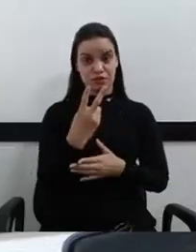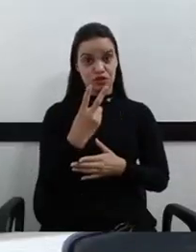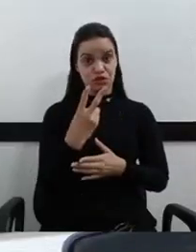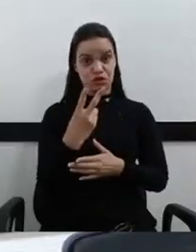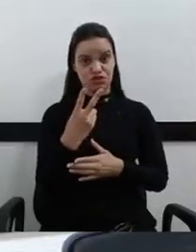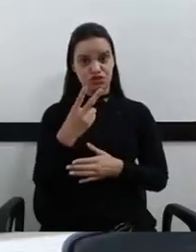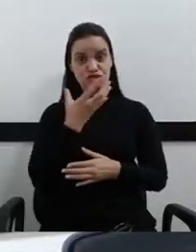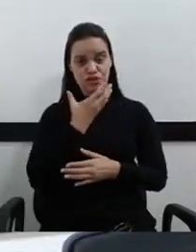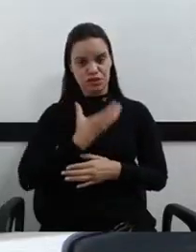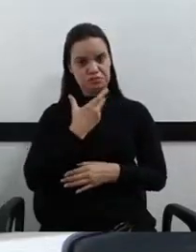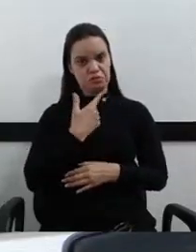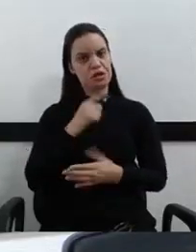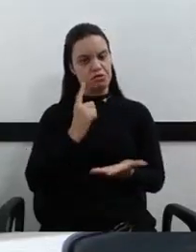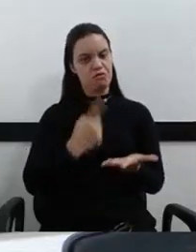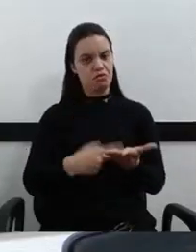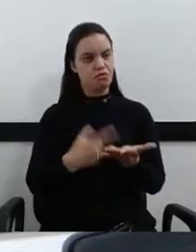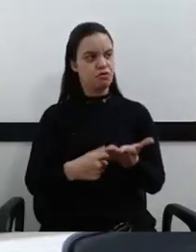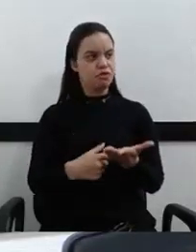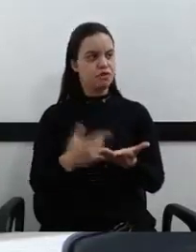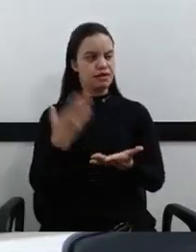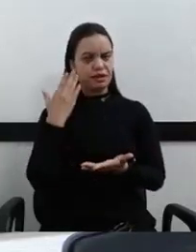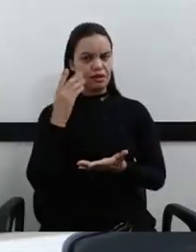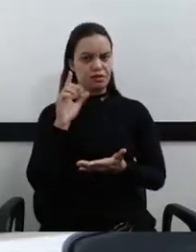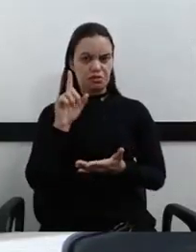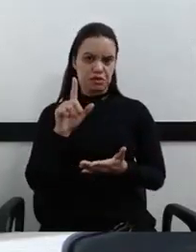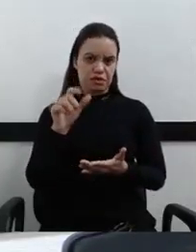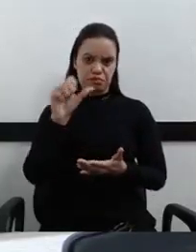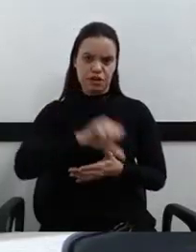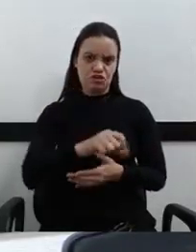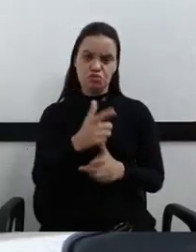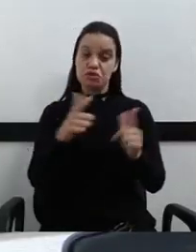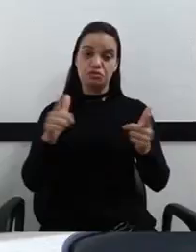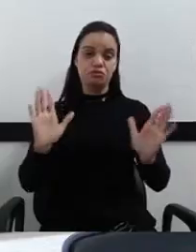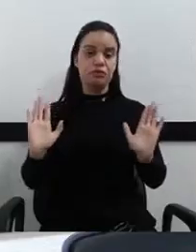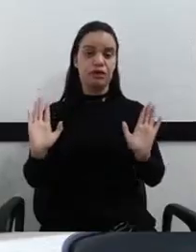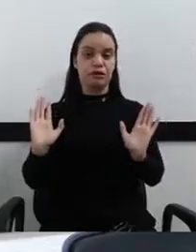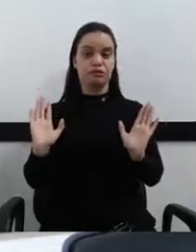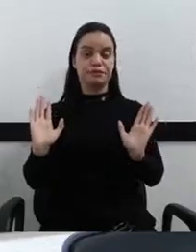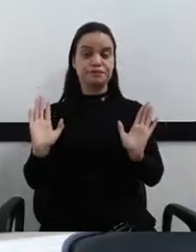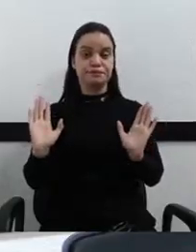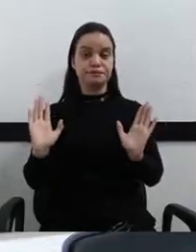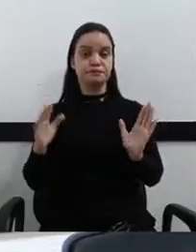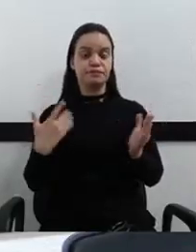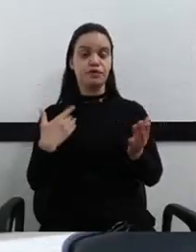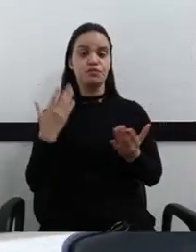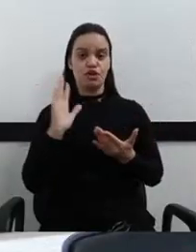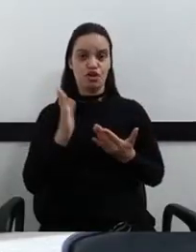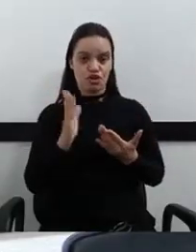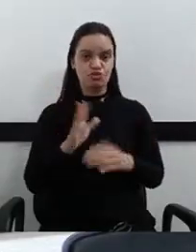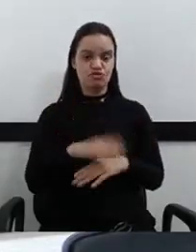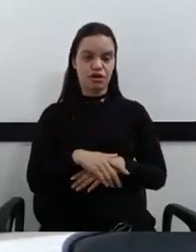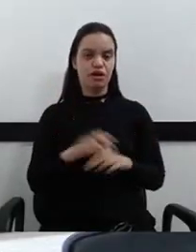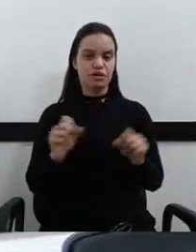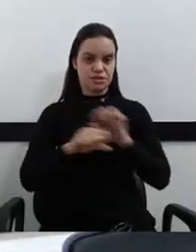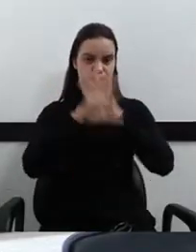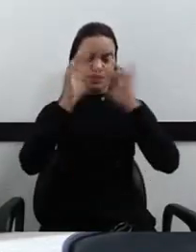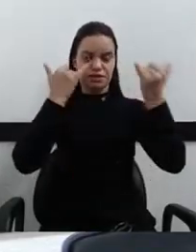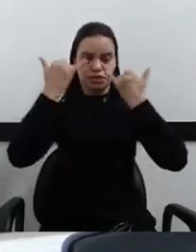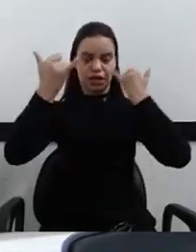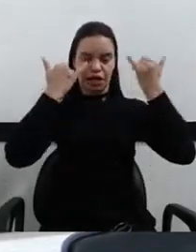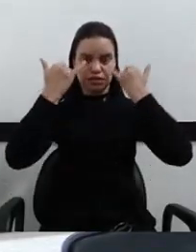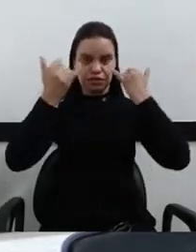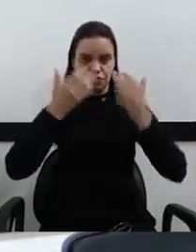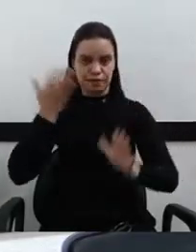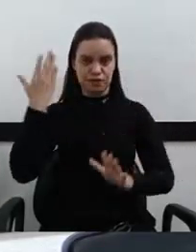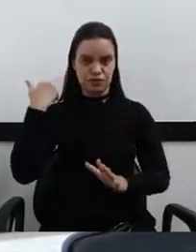concordei com os 2 pedidos aqui, entendendo que não tinha prejuízo, tá? E estou deferindo. Como eu já fiz esses esclarecimentos,